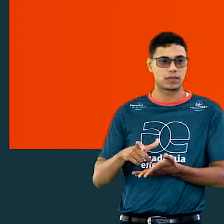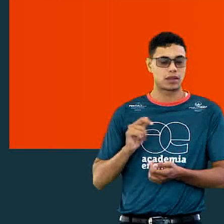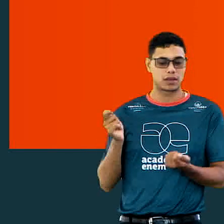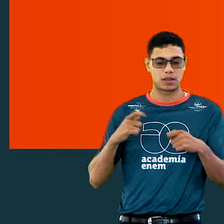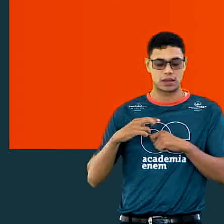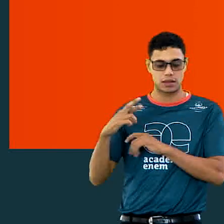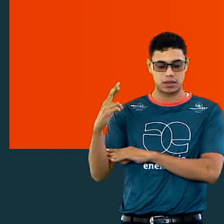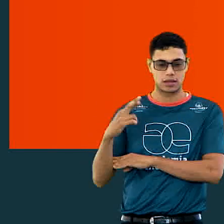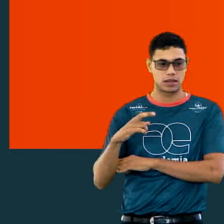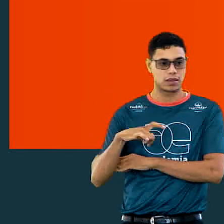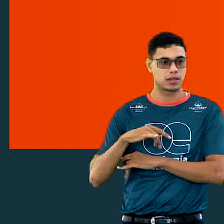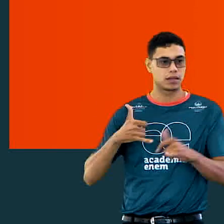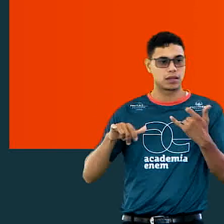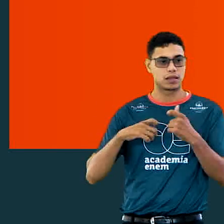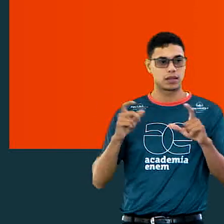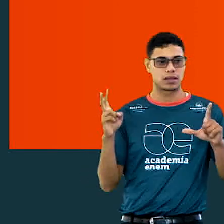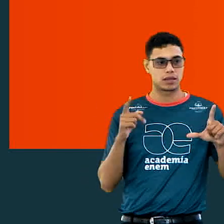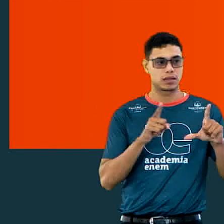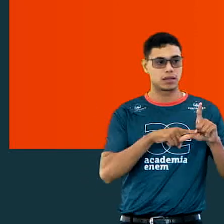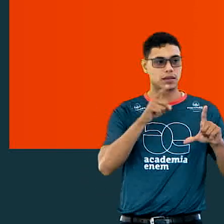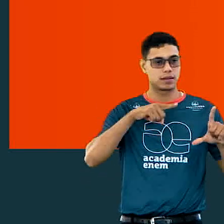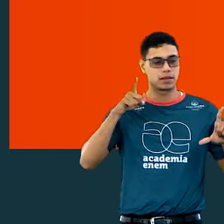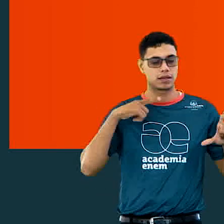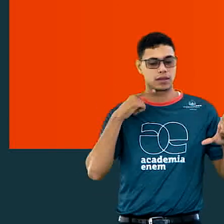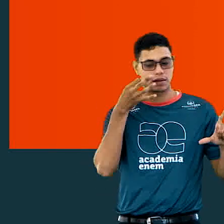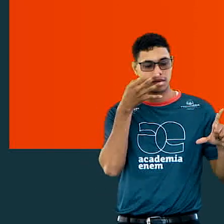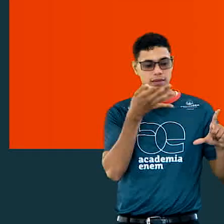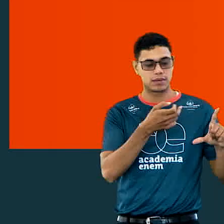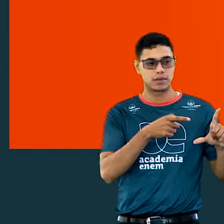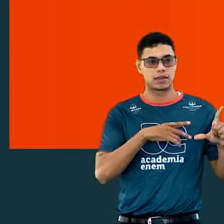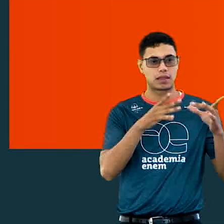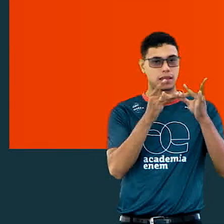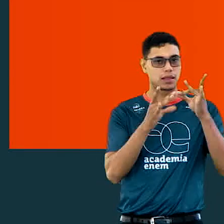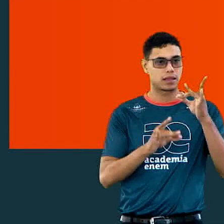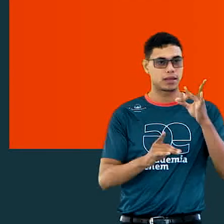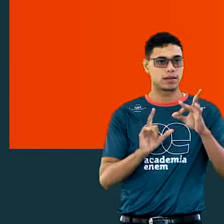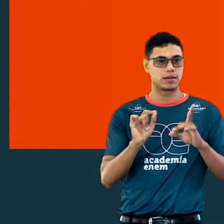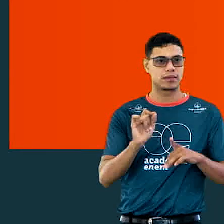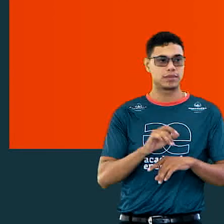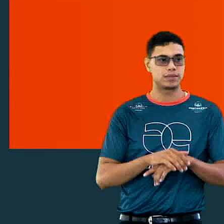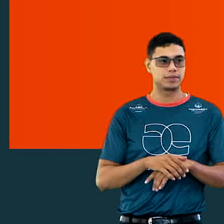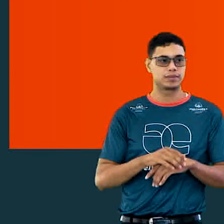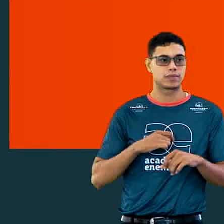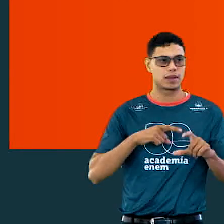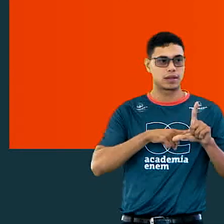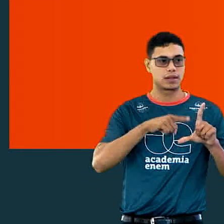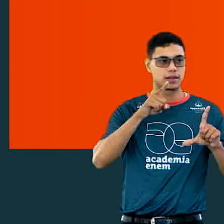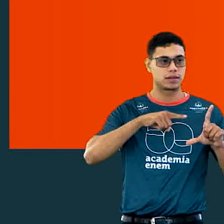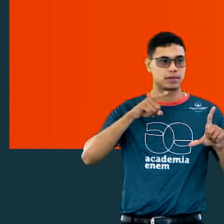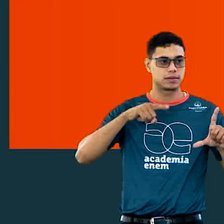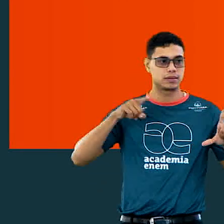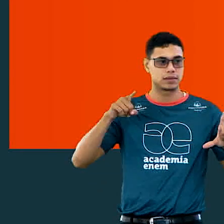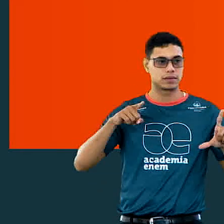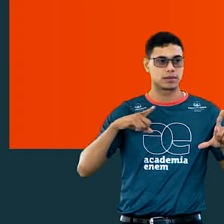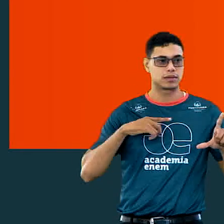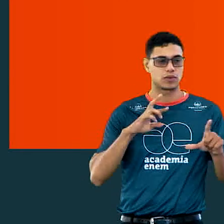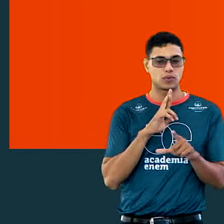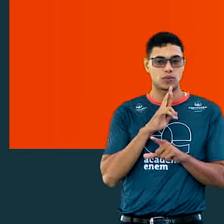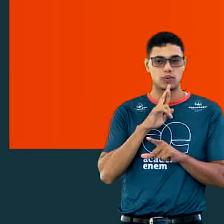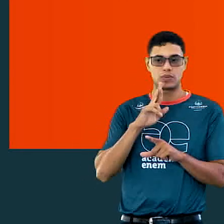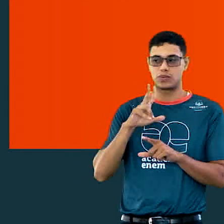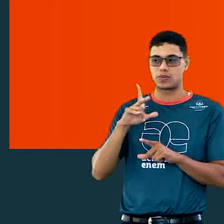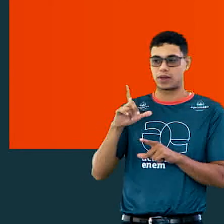resposta elétrica é mostrada no gráfico. Prestem atenção ao detalhe. O gráfico não